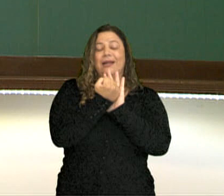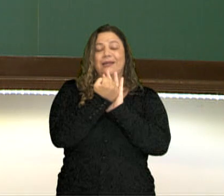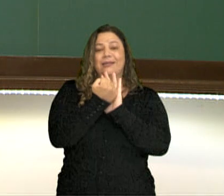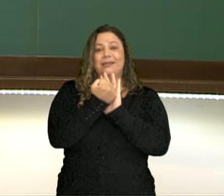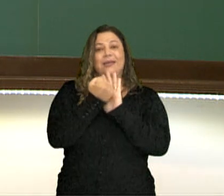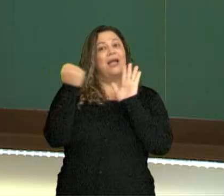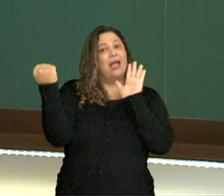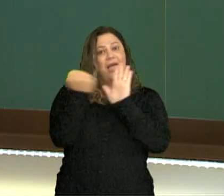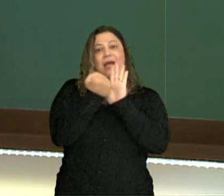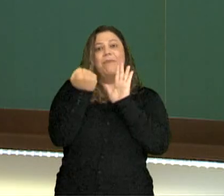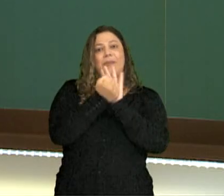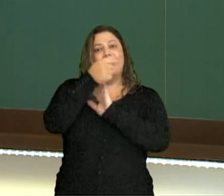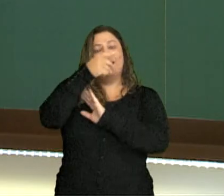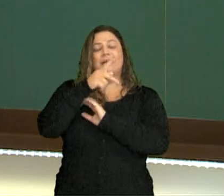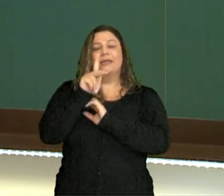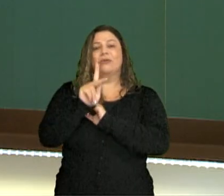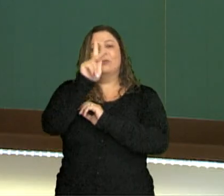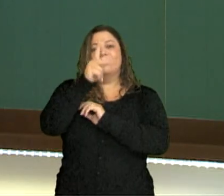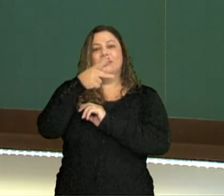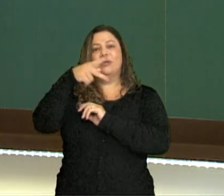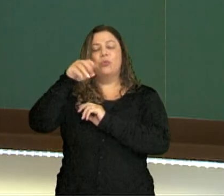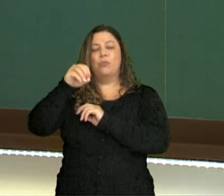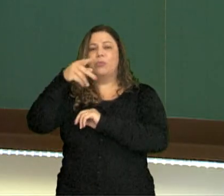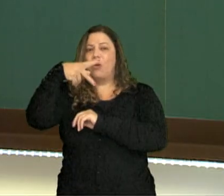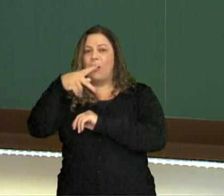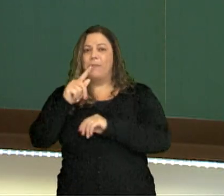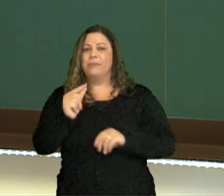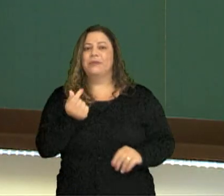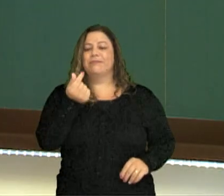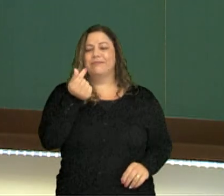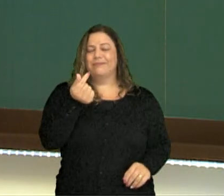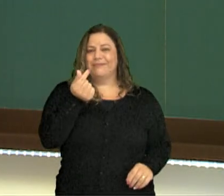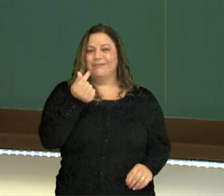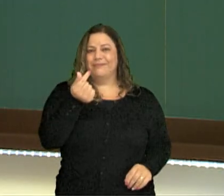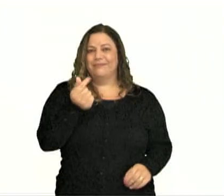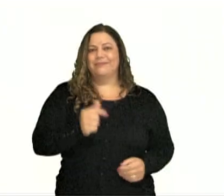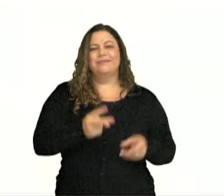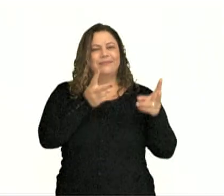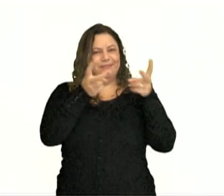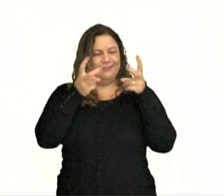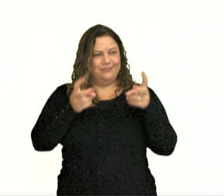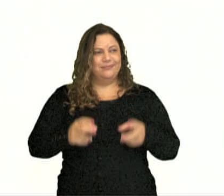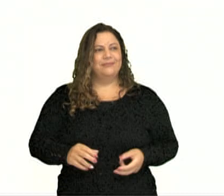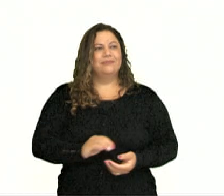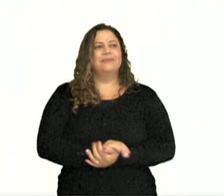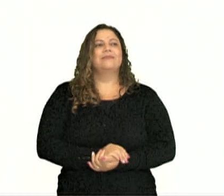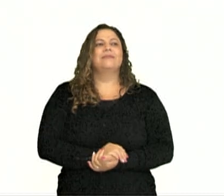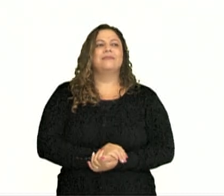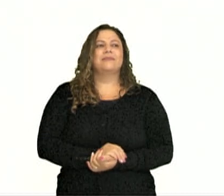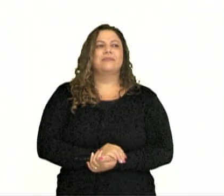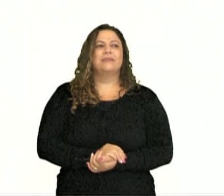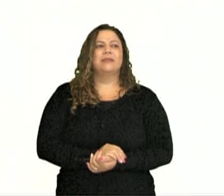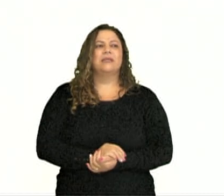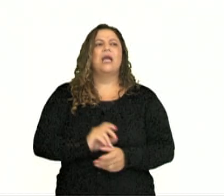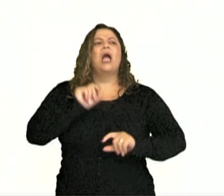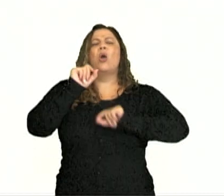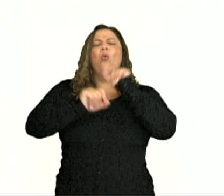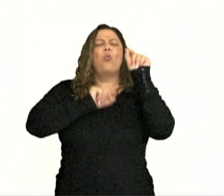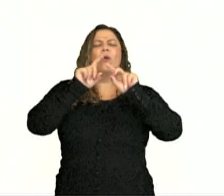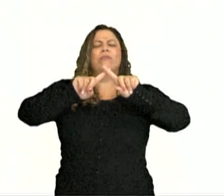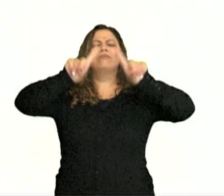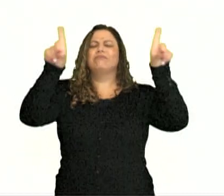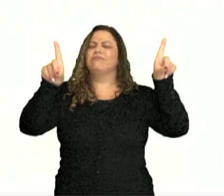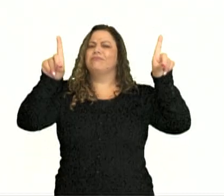K-pop. Tá ok? Então, observa aí, ó, K-pop para você. Qual é a relação estabelecida pelo